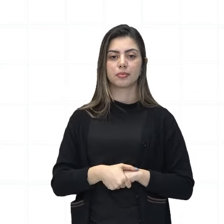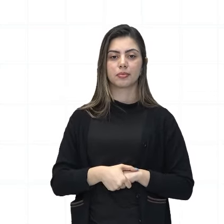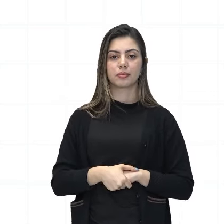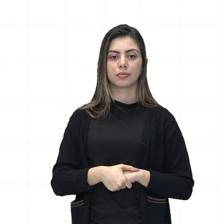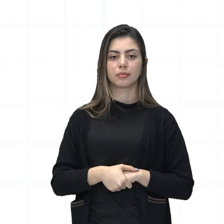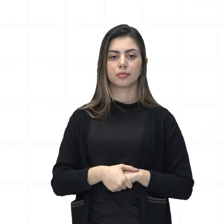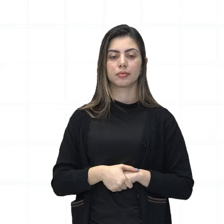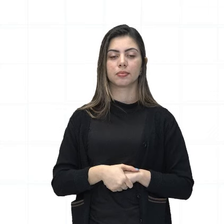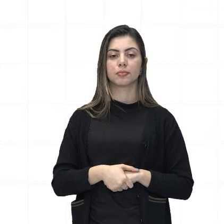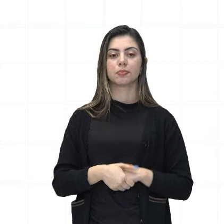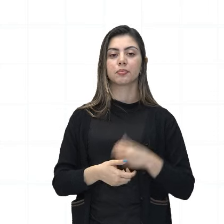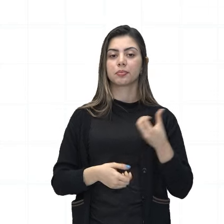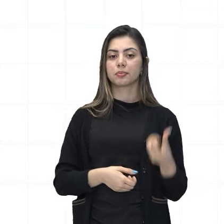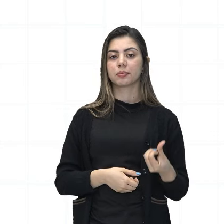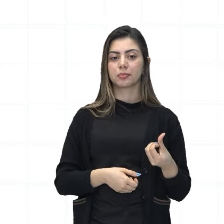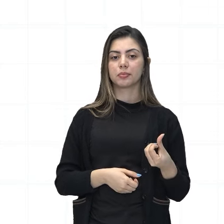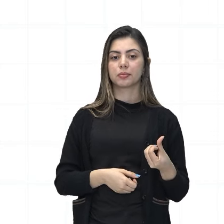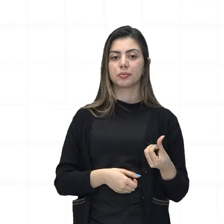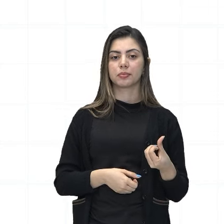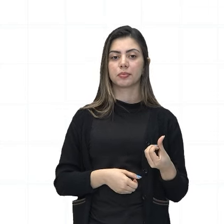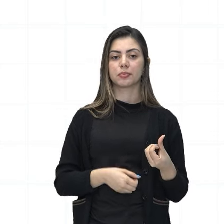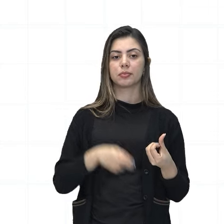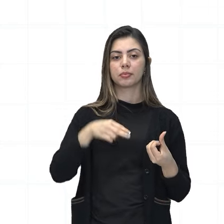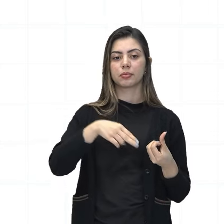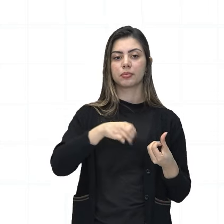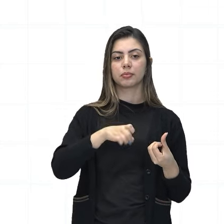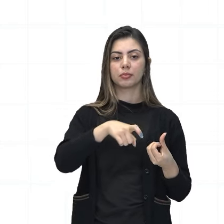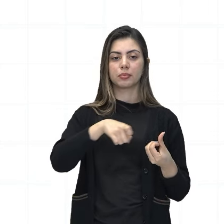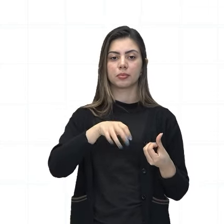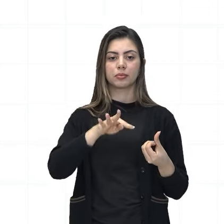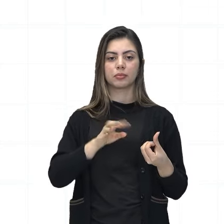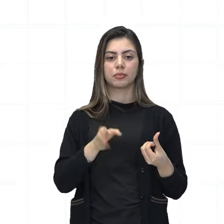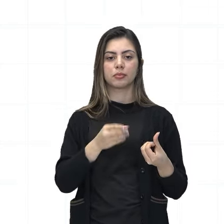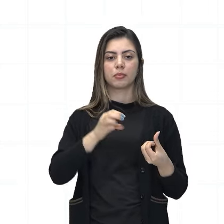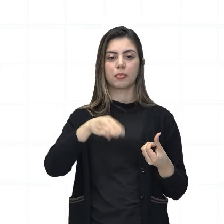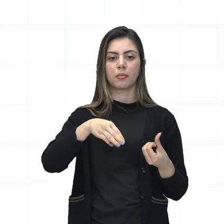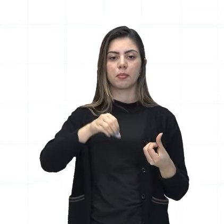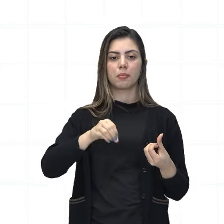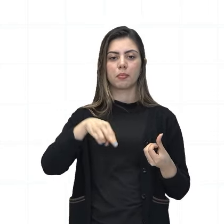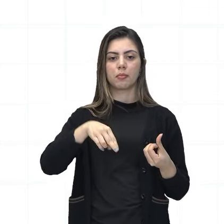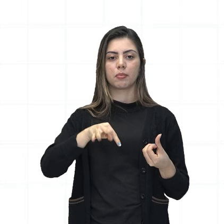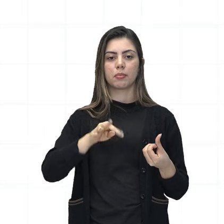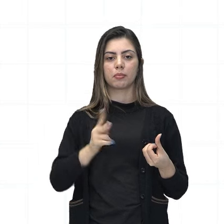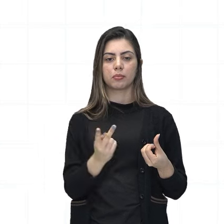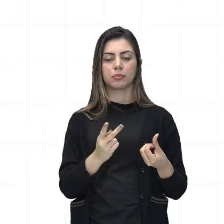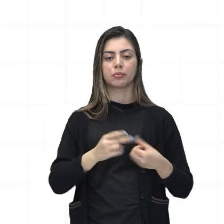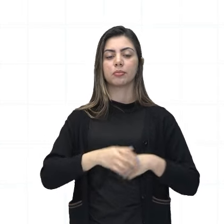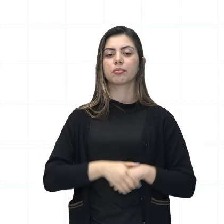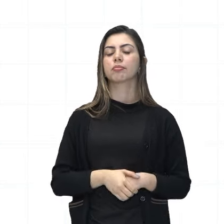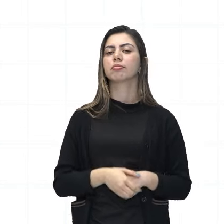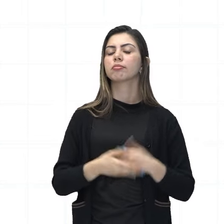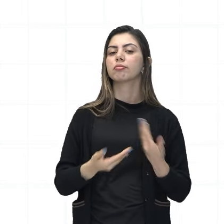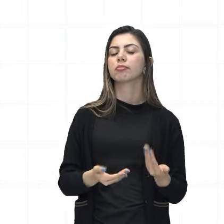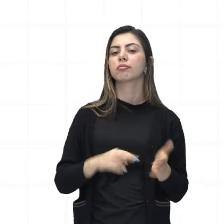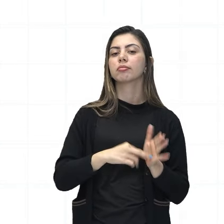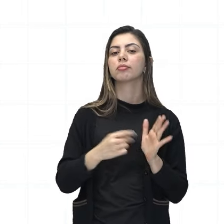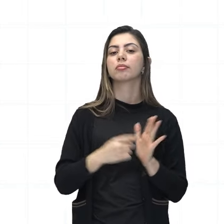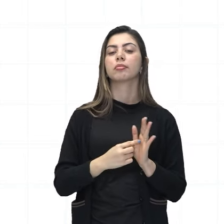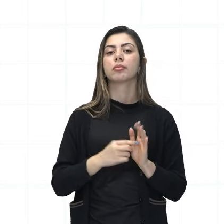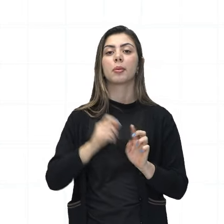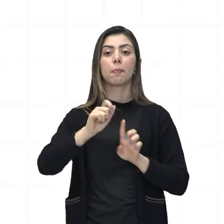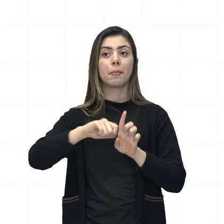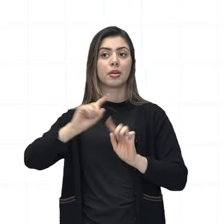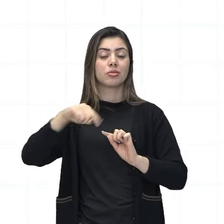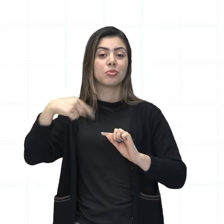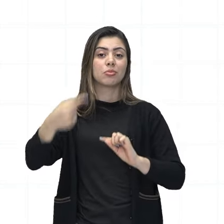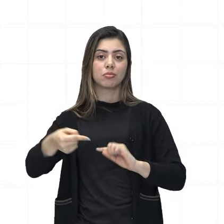Próxima expressão, next month. Next month. no próximo mês.